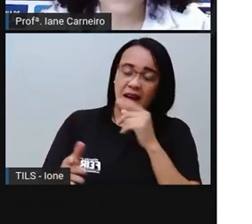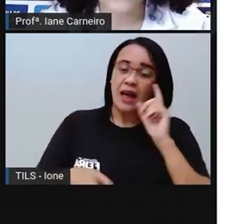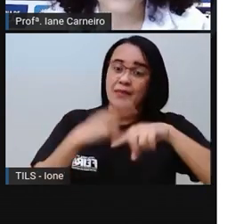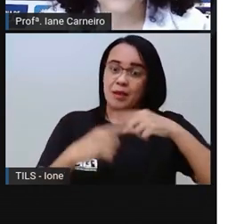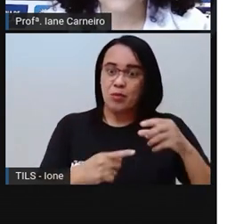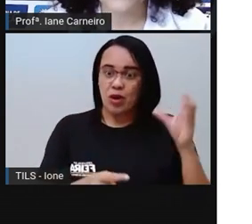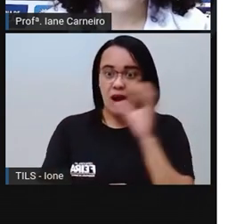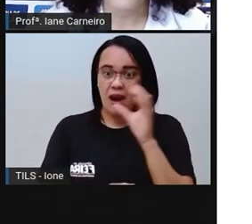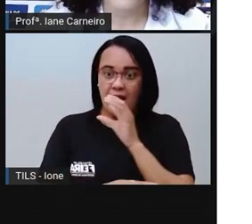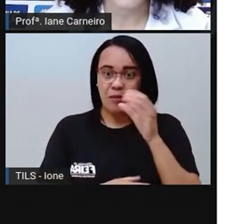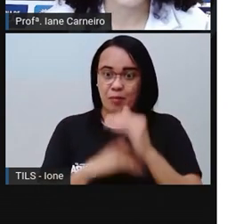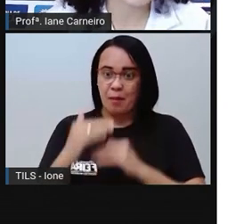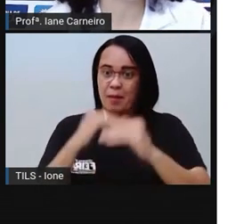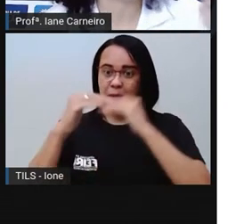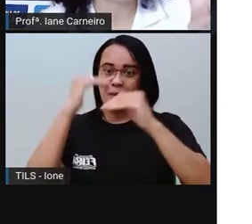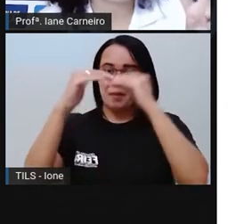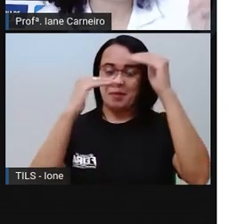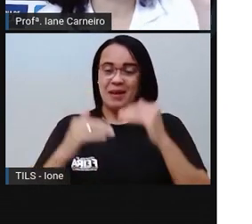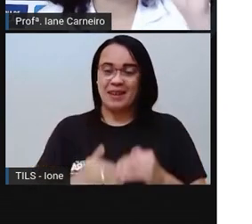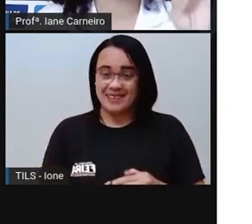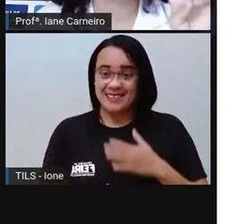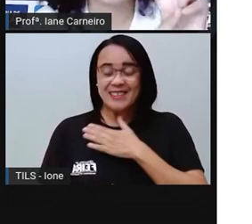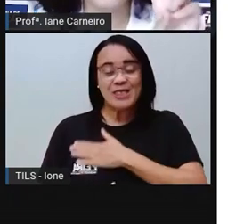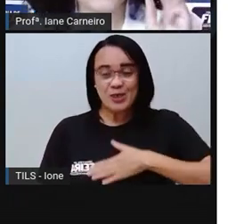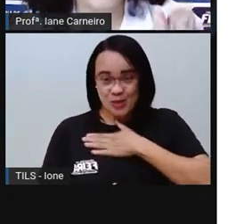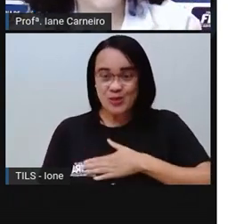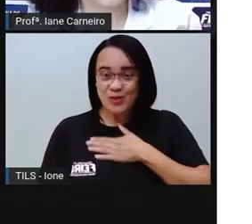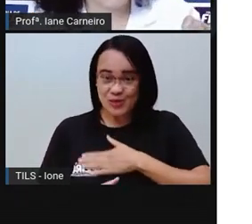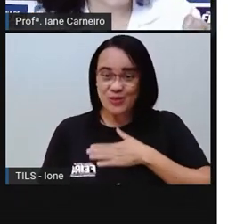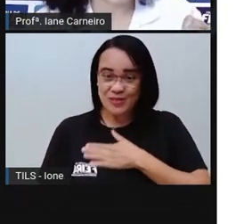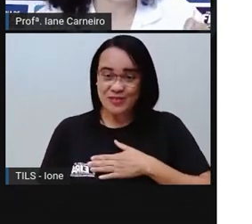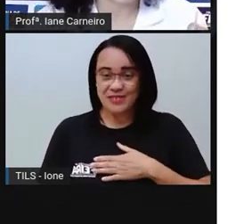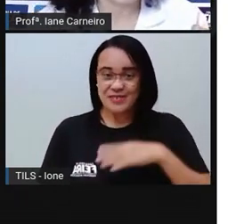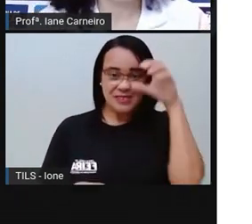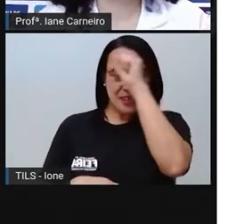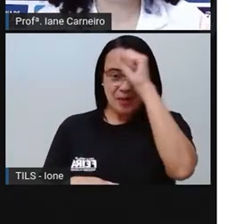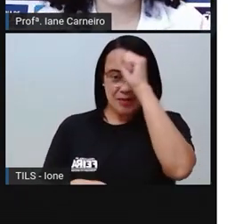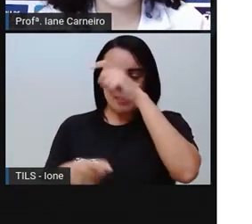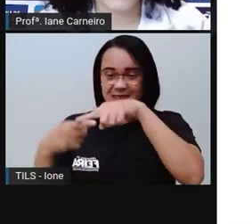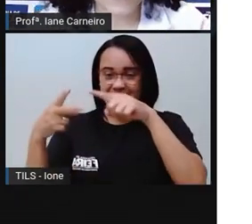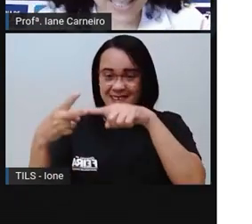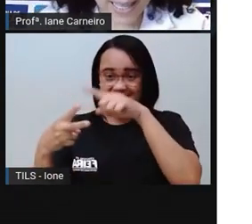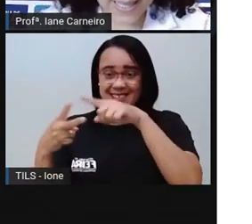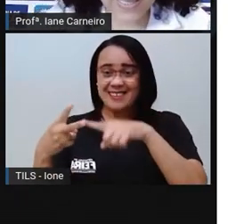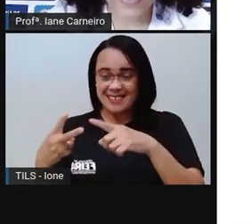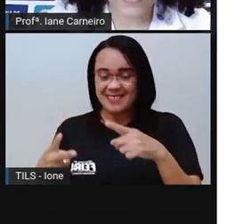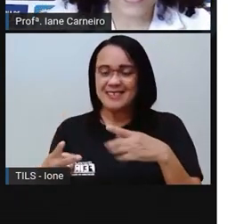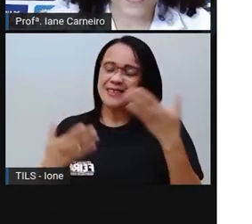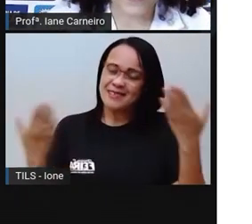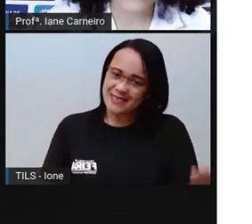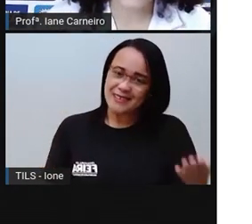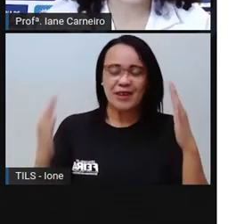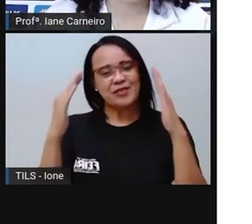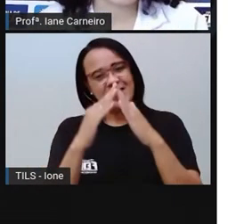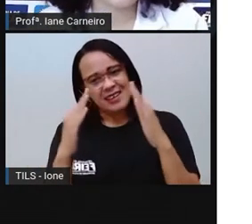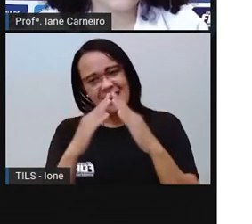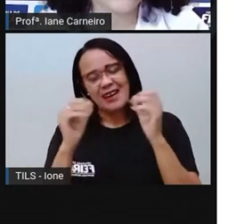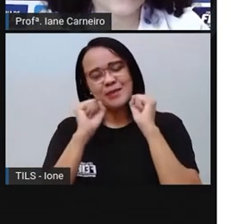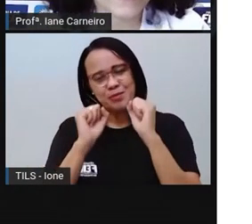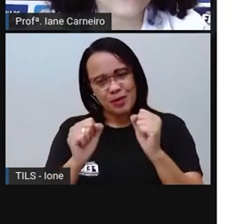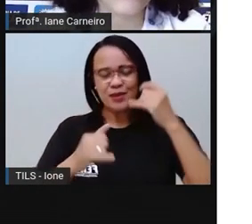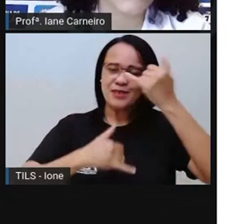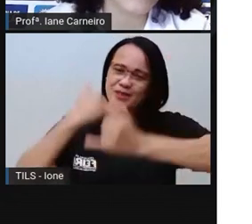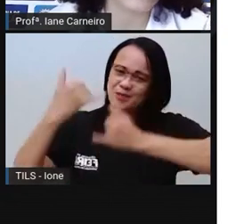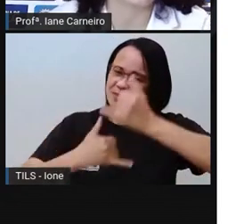tá certo? Gostaram de aprender essas duas versões de Adoleta? Então brinquem aí em casa, né? Se divirtam